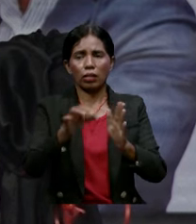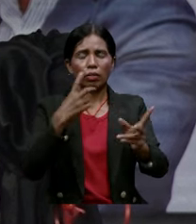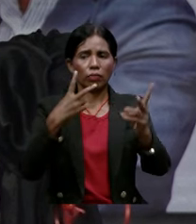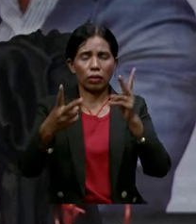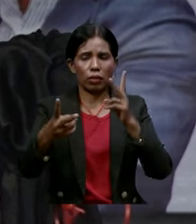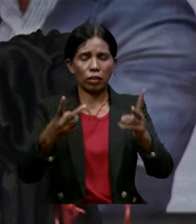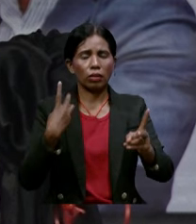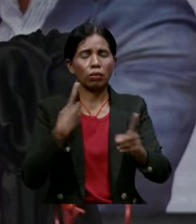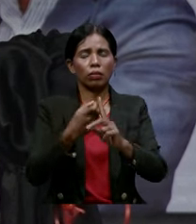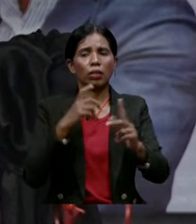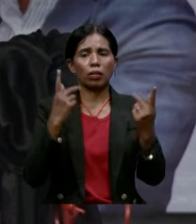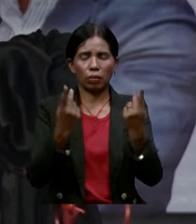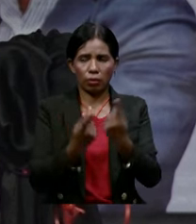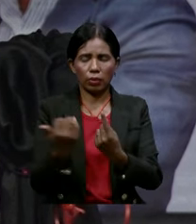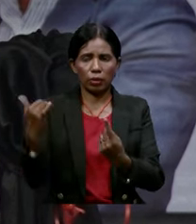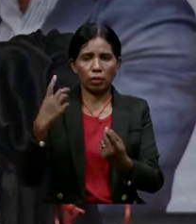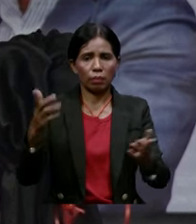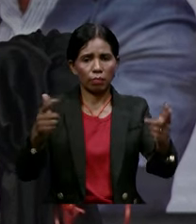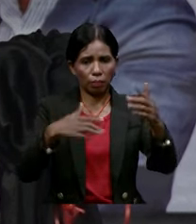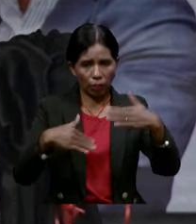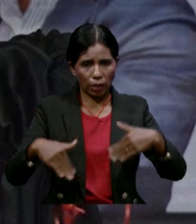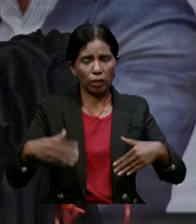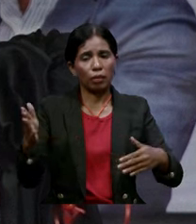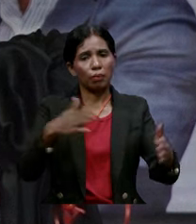sita na empresa, sira. Ma ita serviço ha mutu.